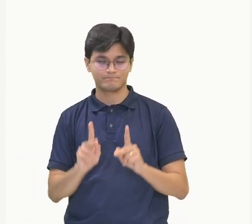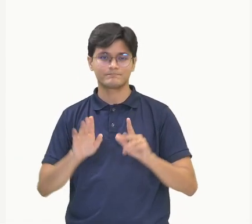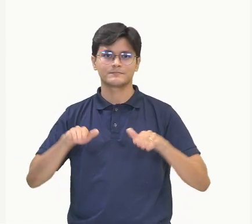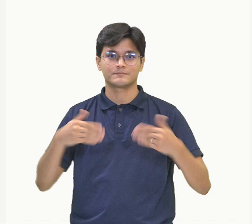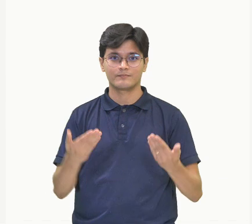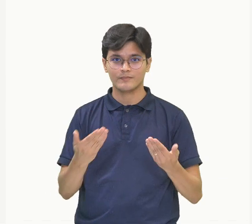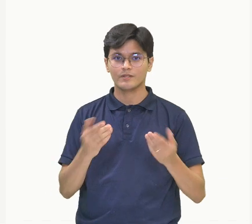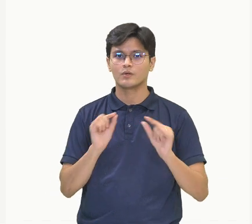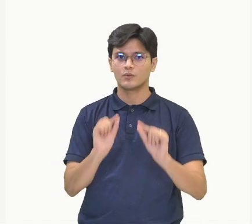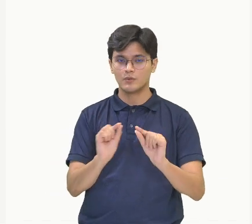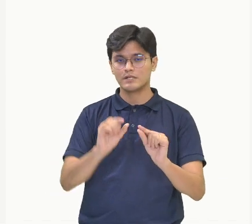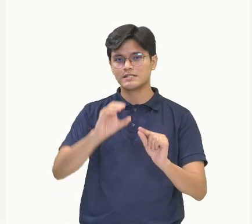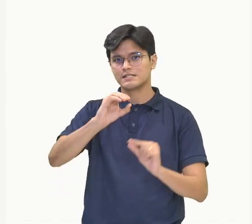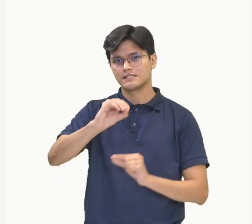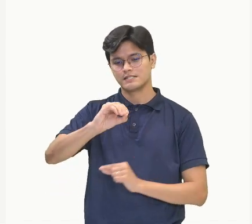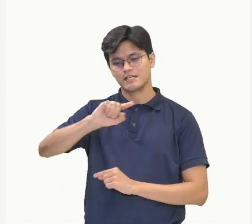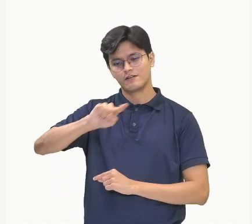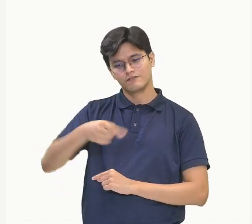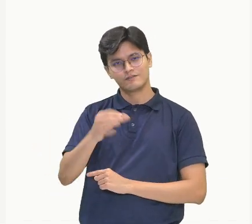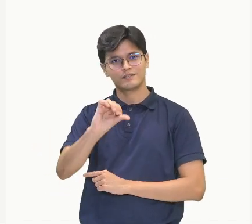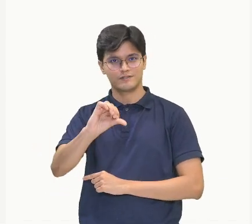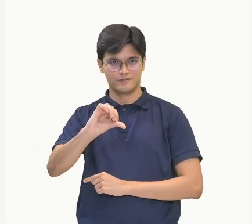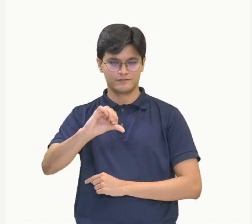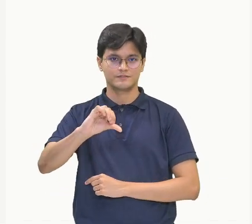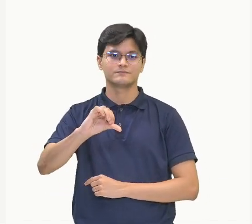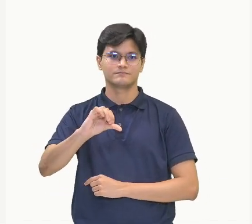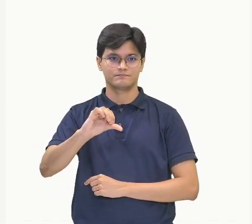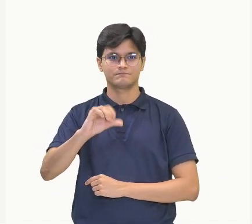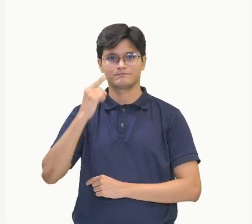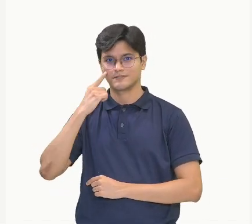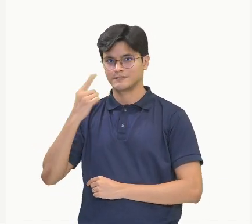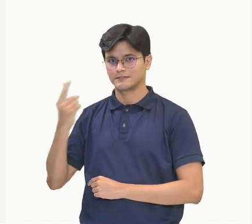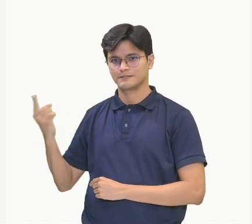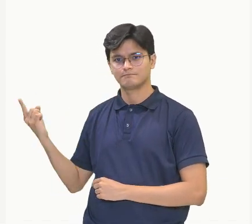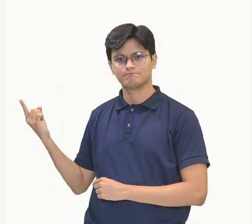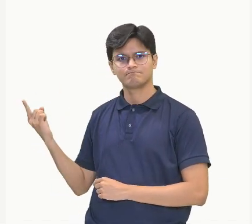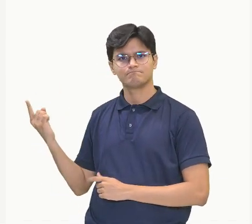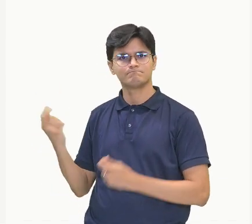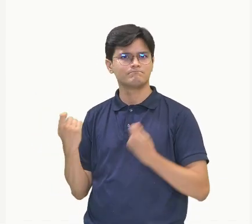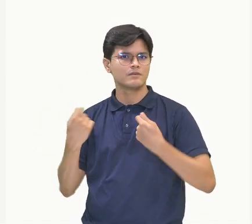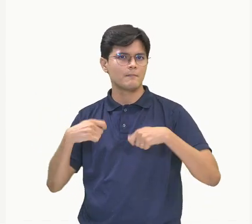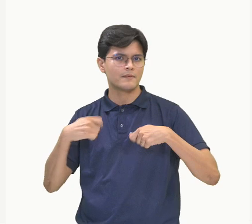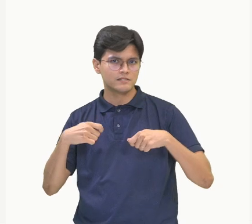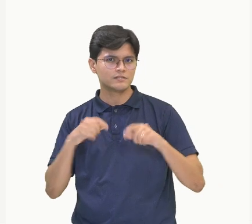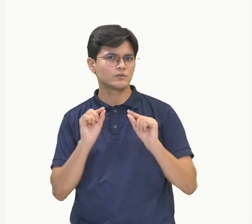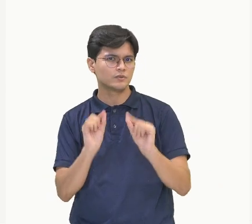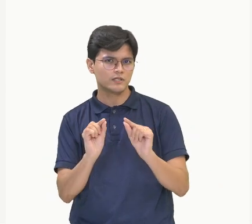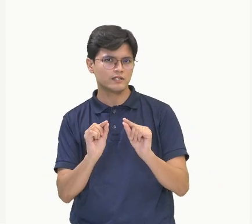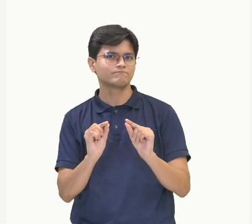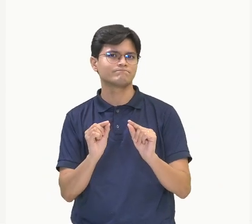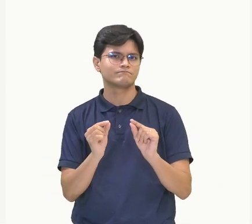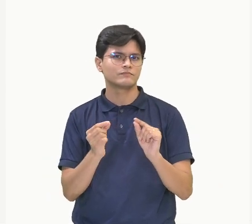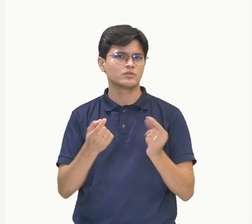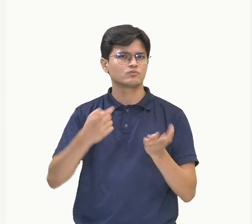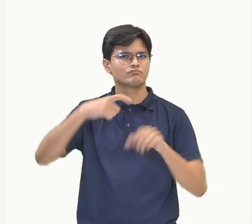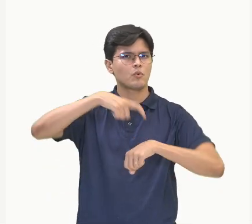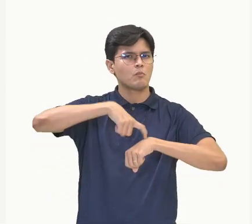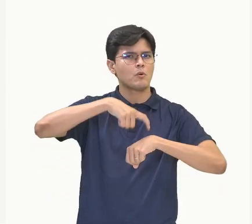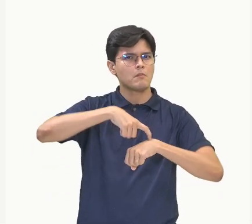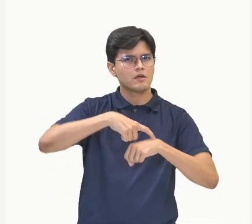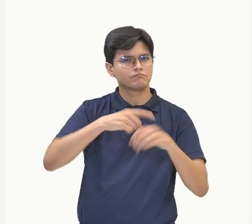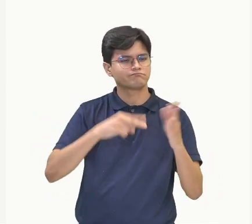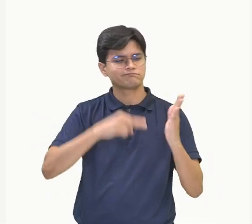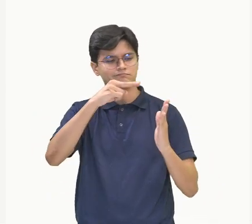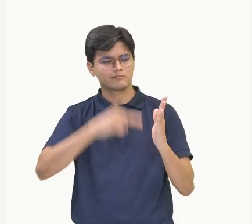ó, 0,9, então eu não preciso falar o número 0 quando estou escrevendo esse número ou